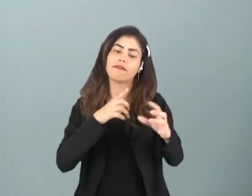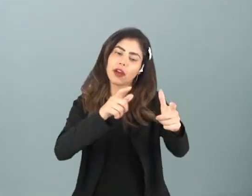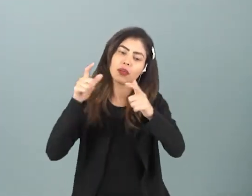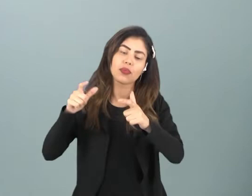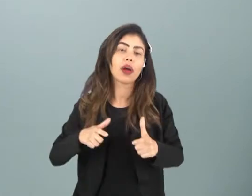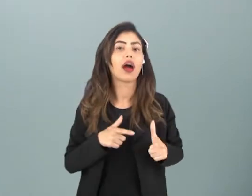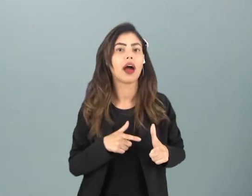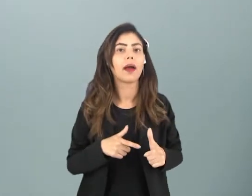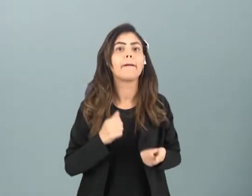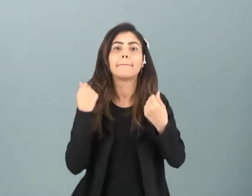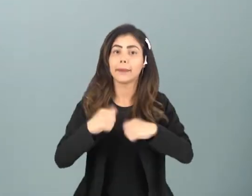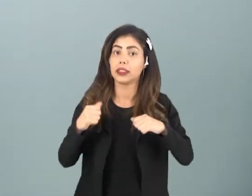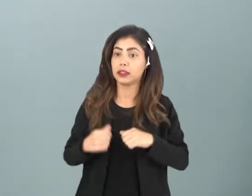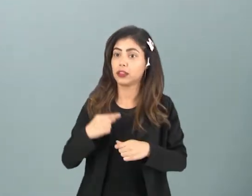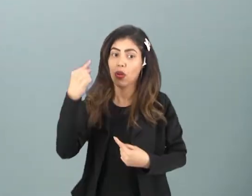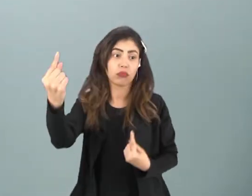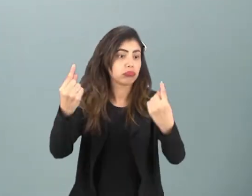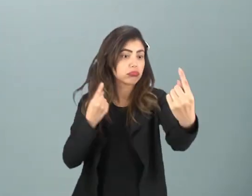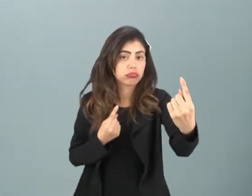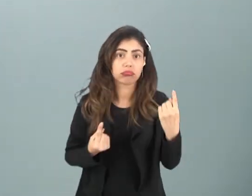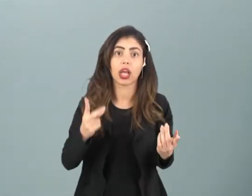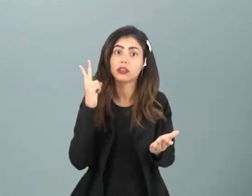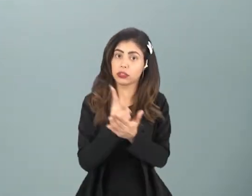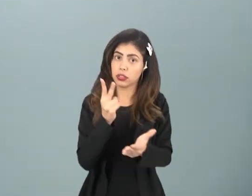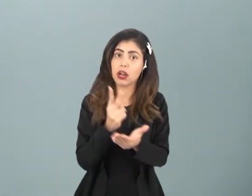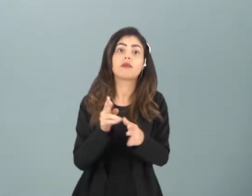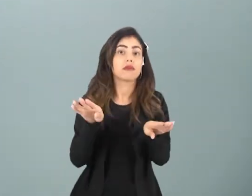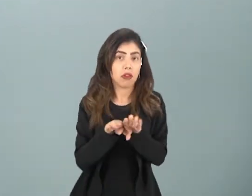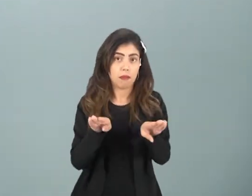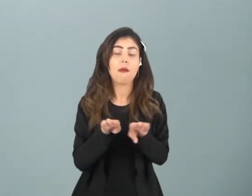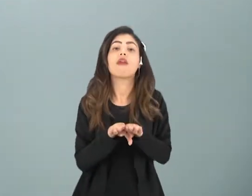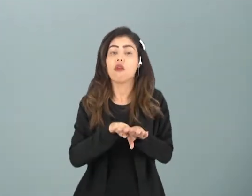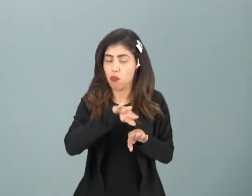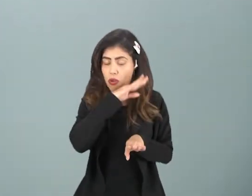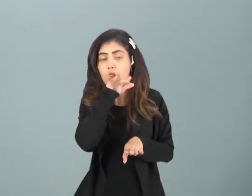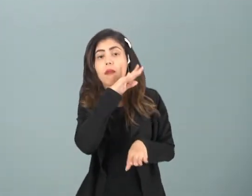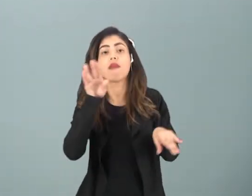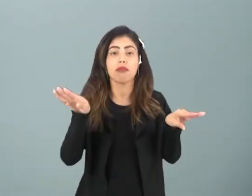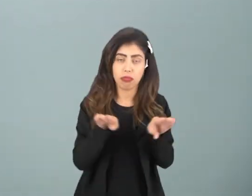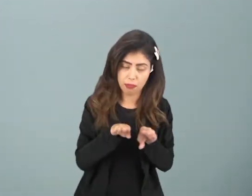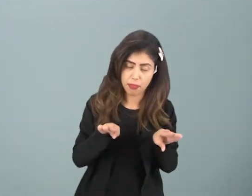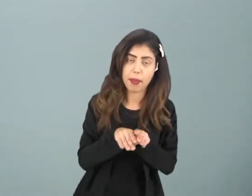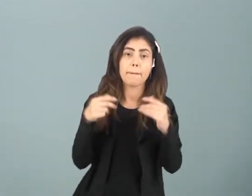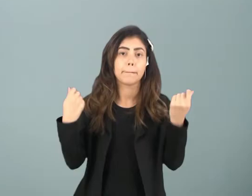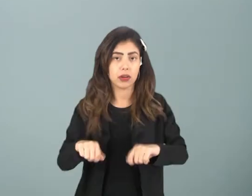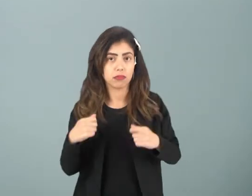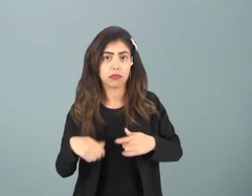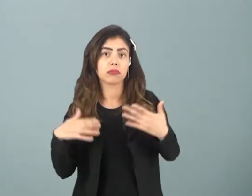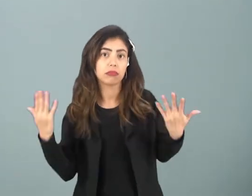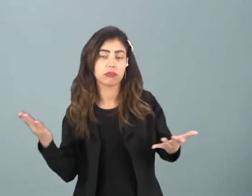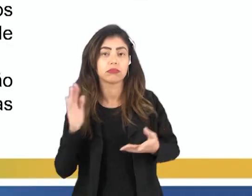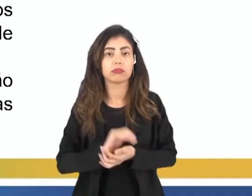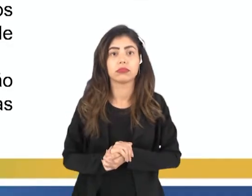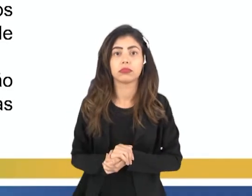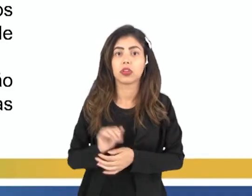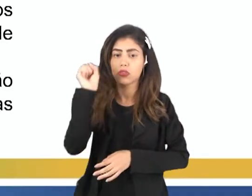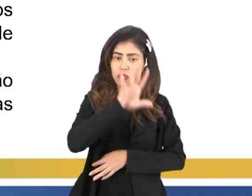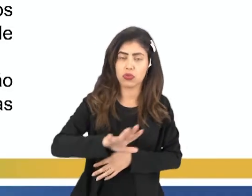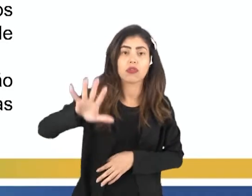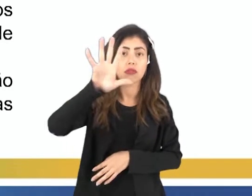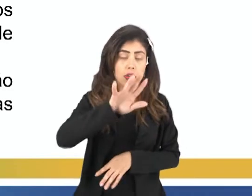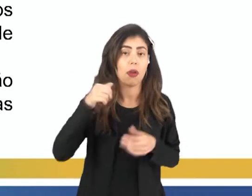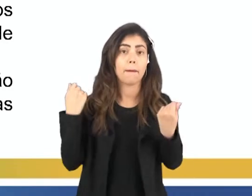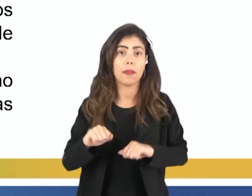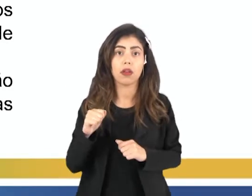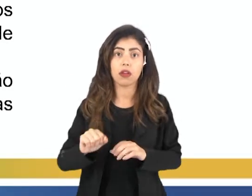que dependem um do outro. Então assim acontece com os animais também que têm sua casa, o seu ecossistema, seu habitat. De forma geral, são